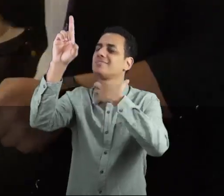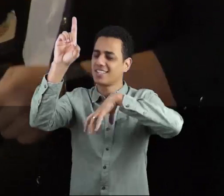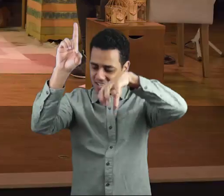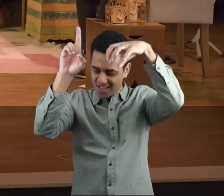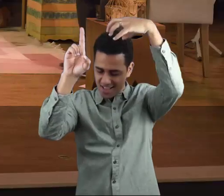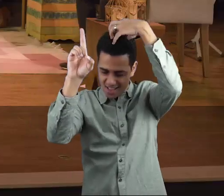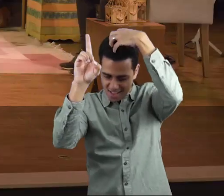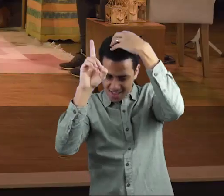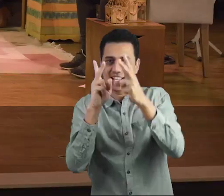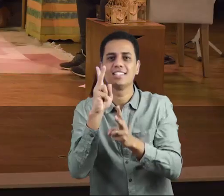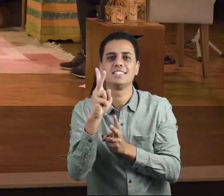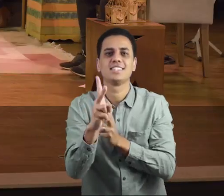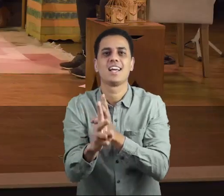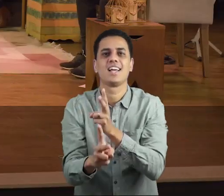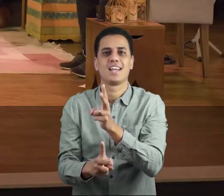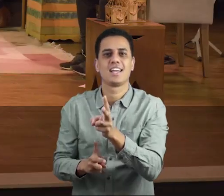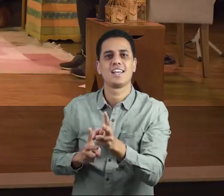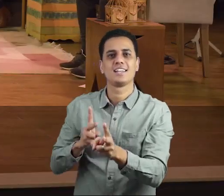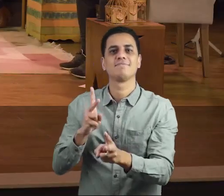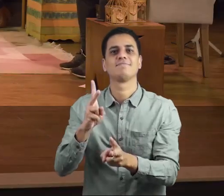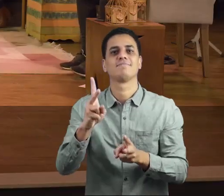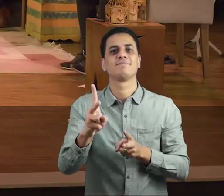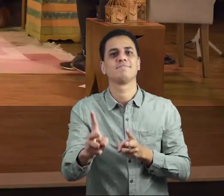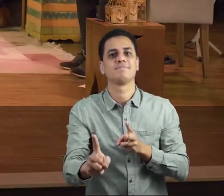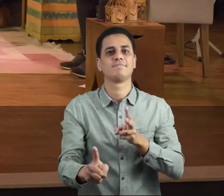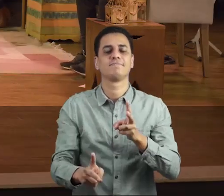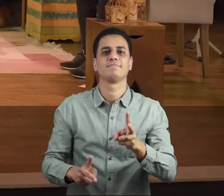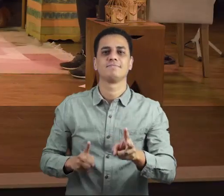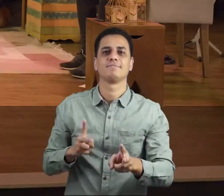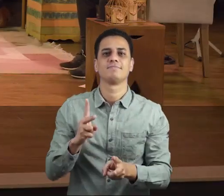Ó Deus, és rei pra